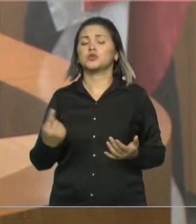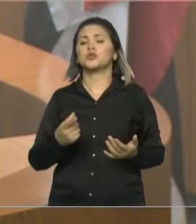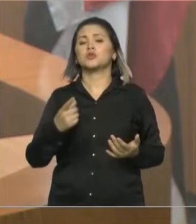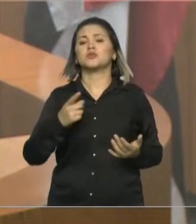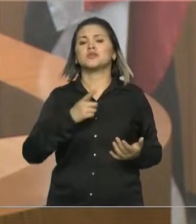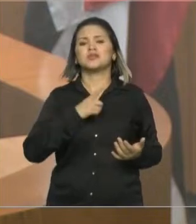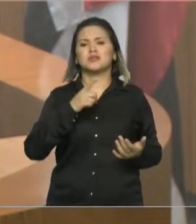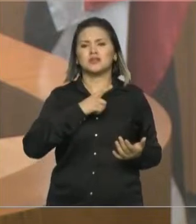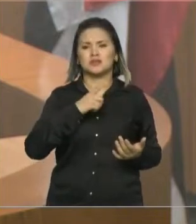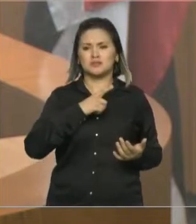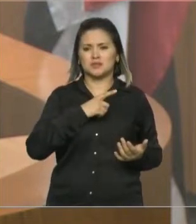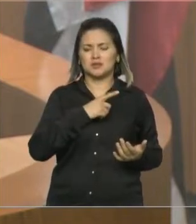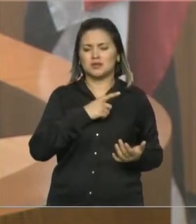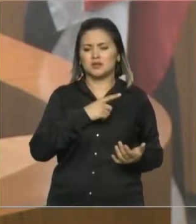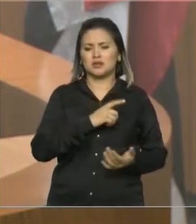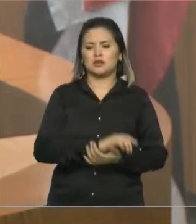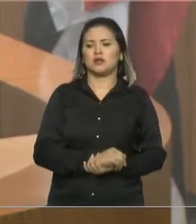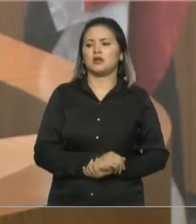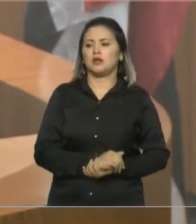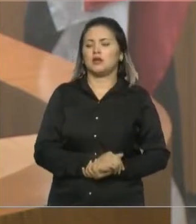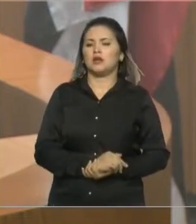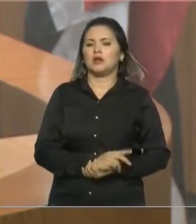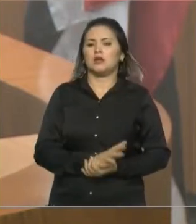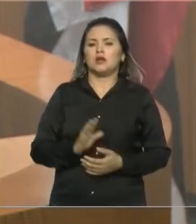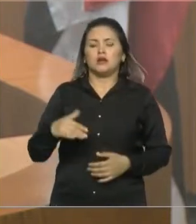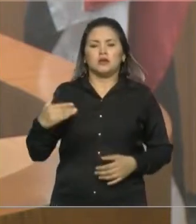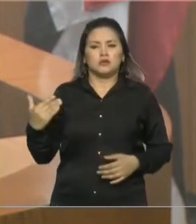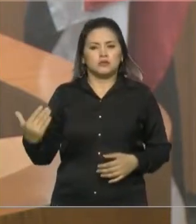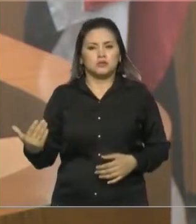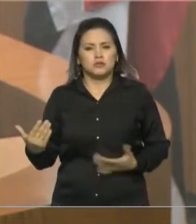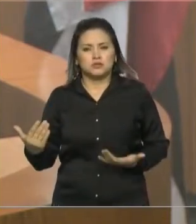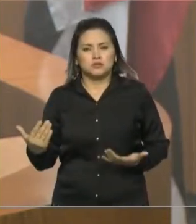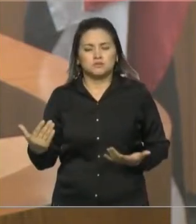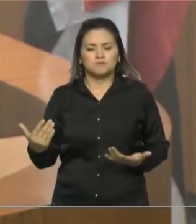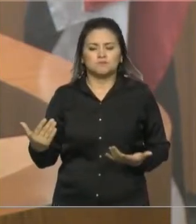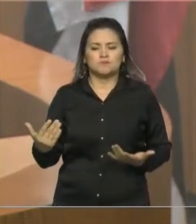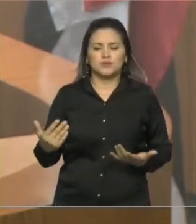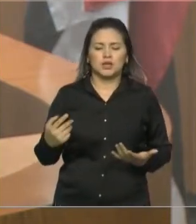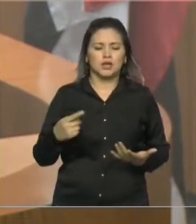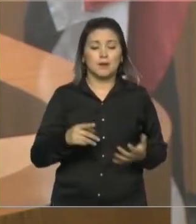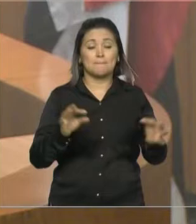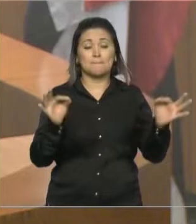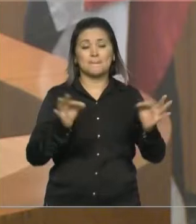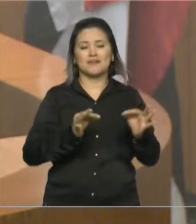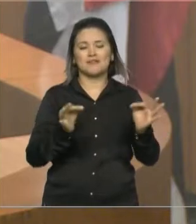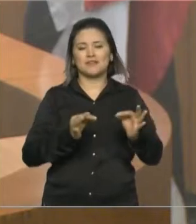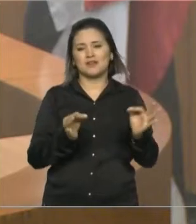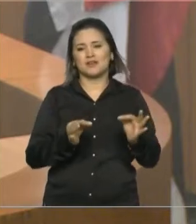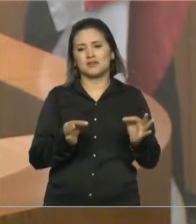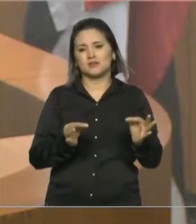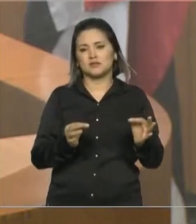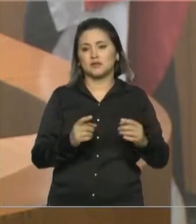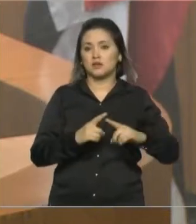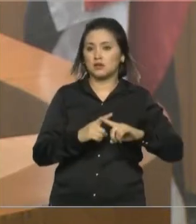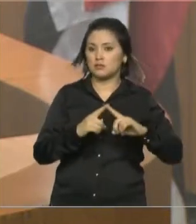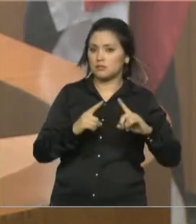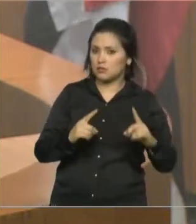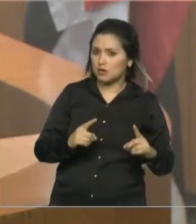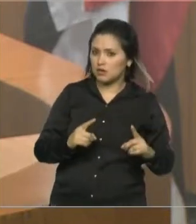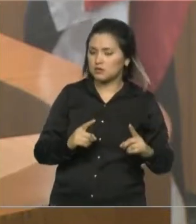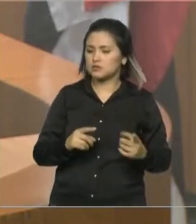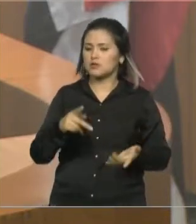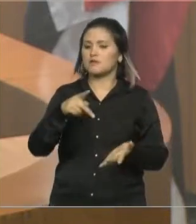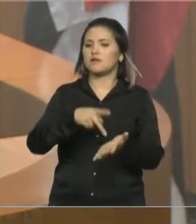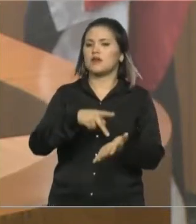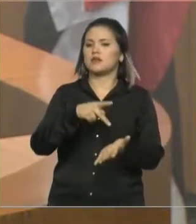quando a gente faz a abstração teórica e diz, não, isso aqui é o cenário ideal, mas a gente, quando é confrontado para a realidade, ela é dura,